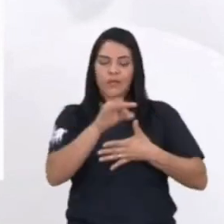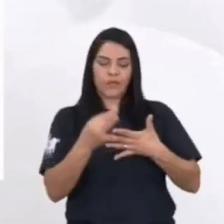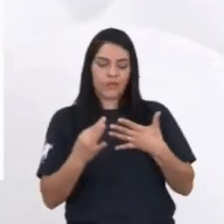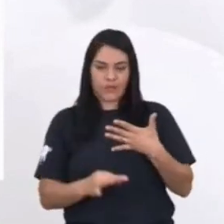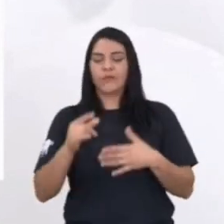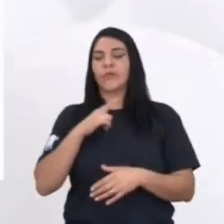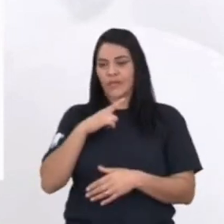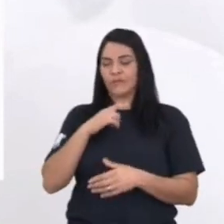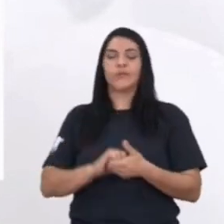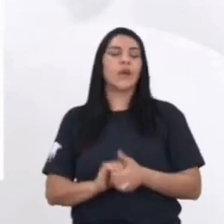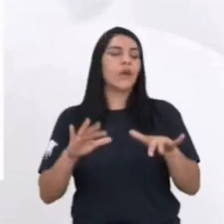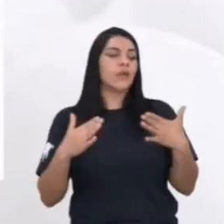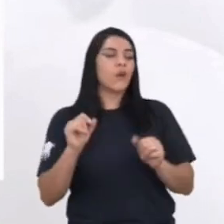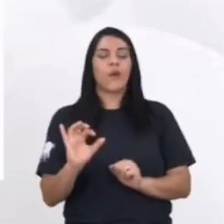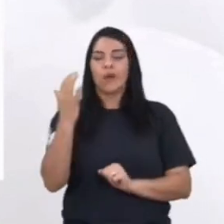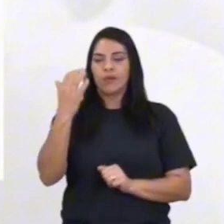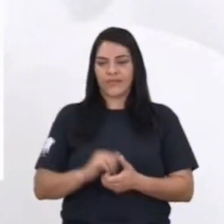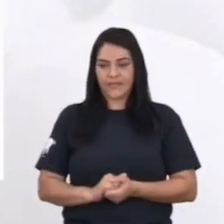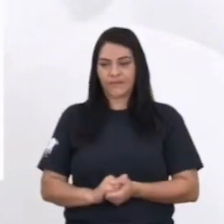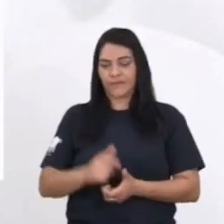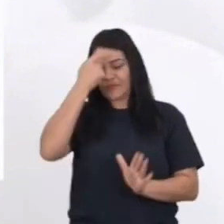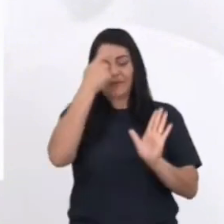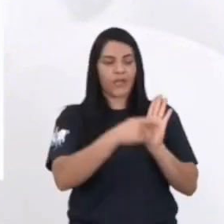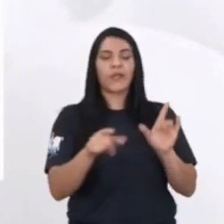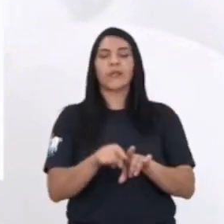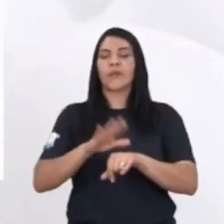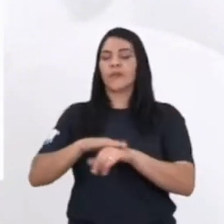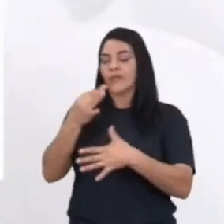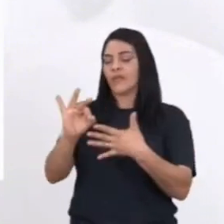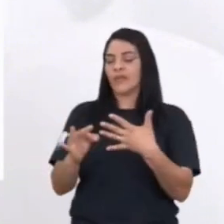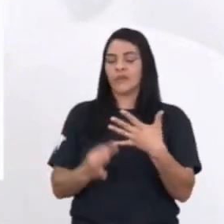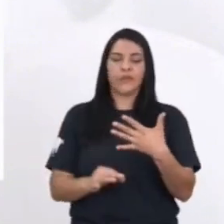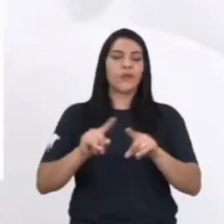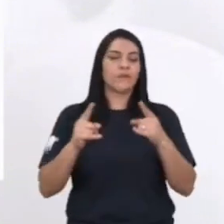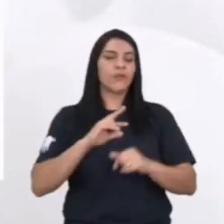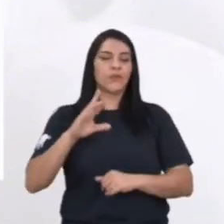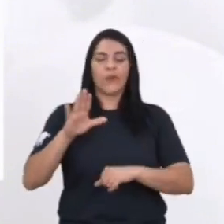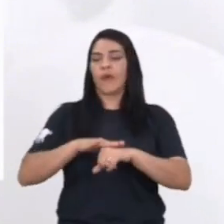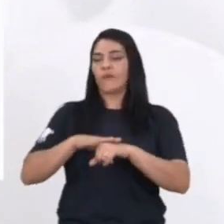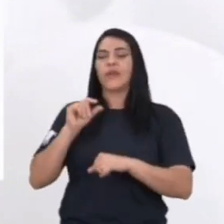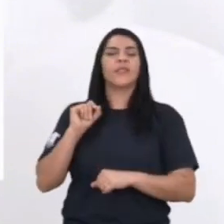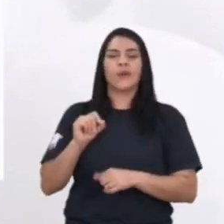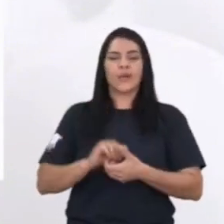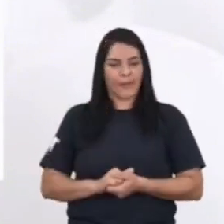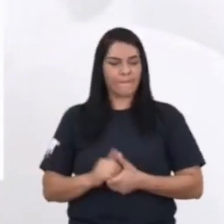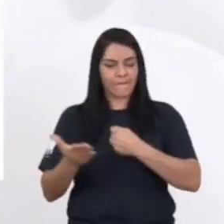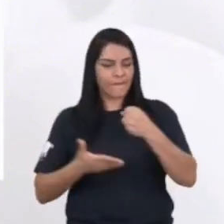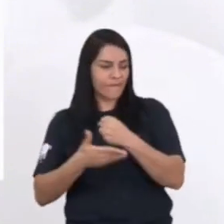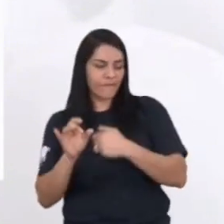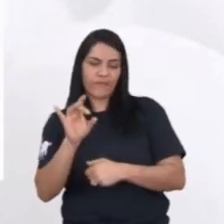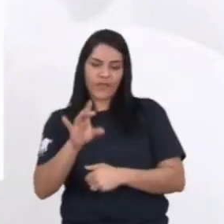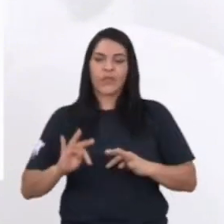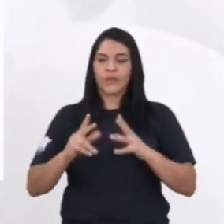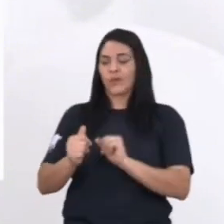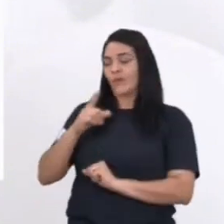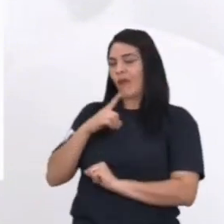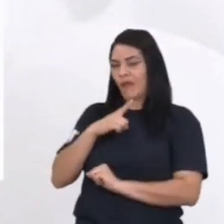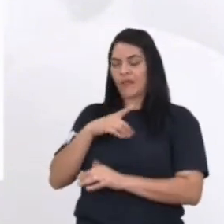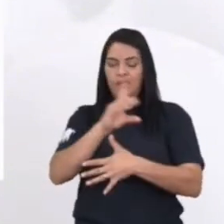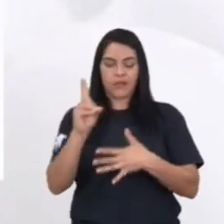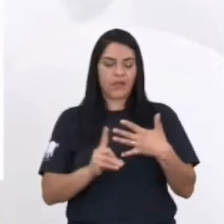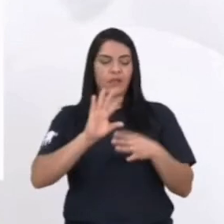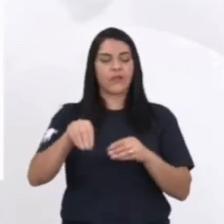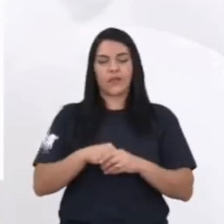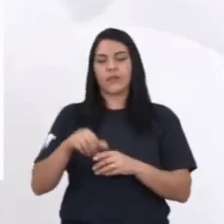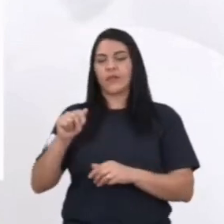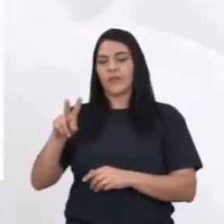assistente de correção, né? Então, uma inteligência artificial que faz a correção desse item, mas não é feita basicamente só com o que ele tem ali de dados dentro